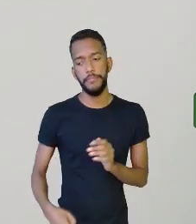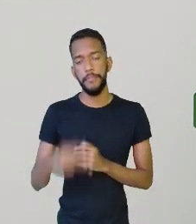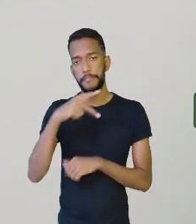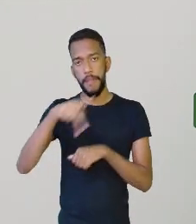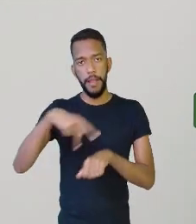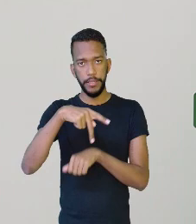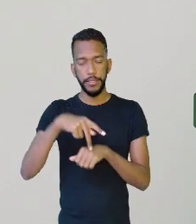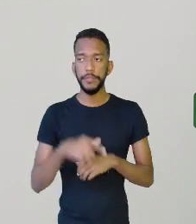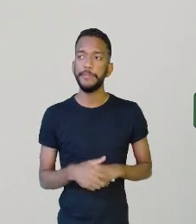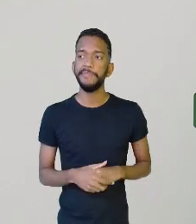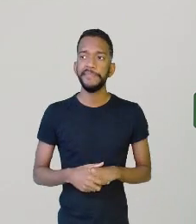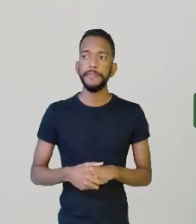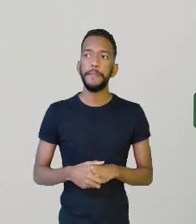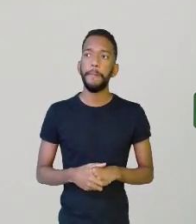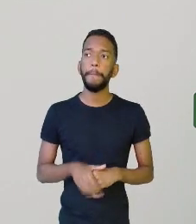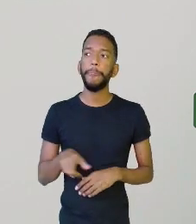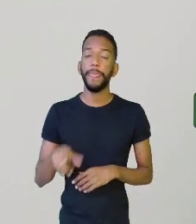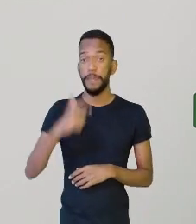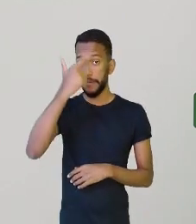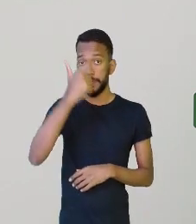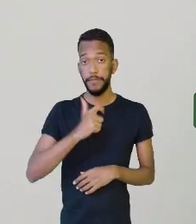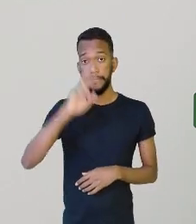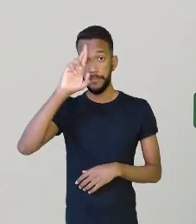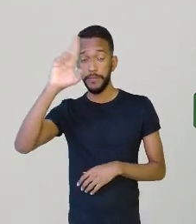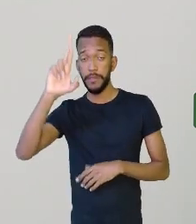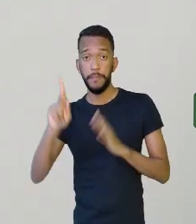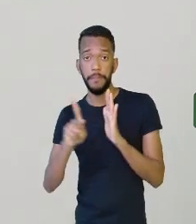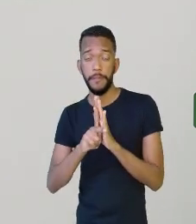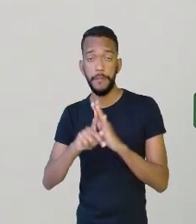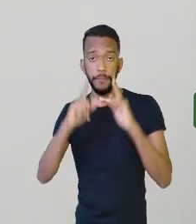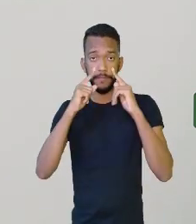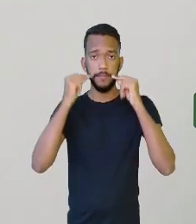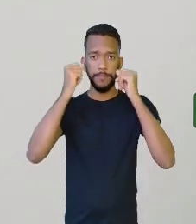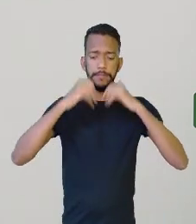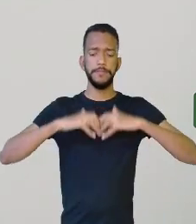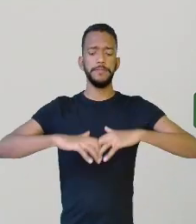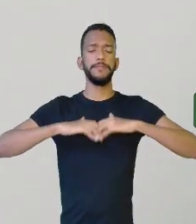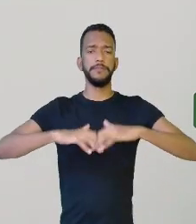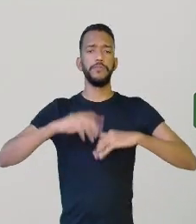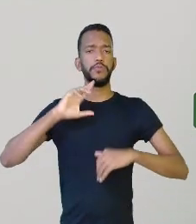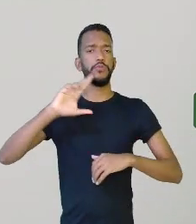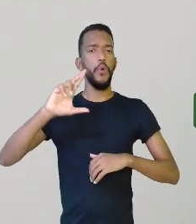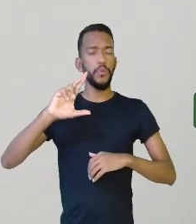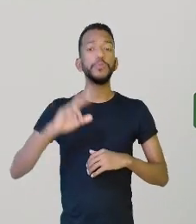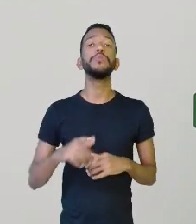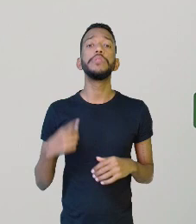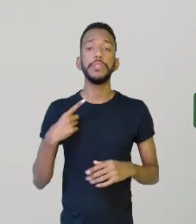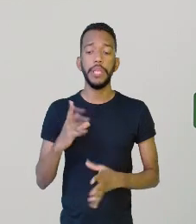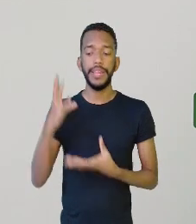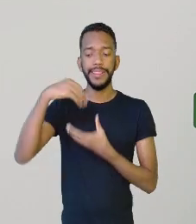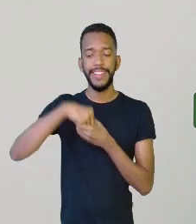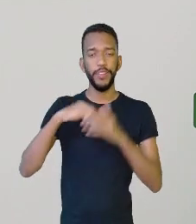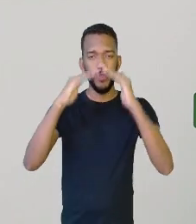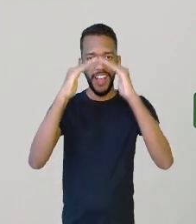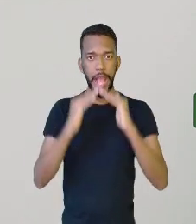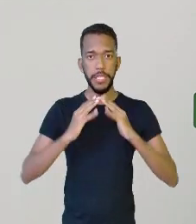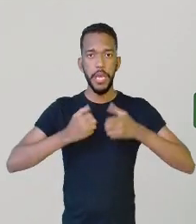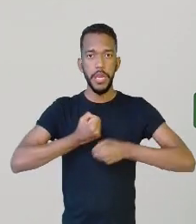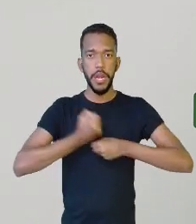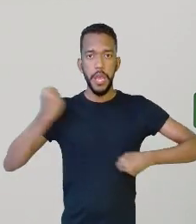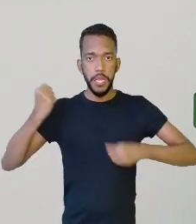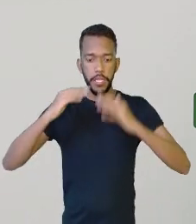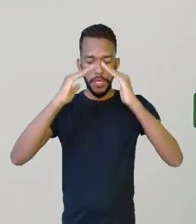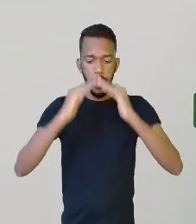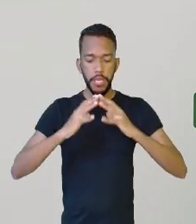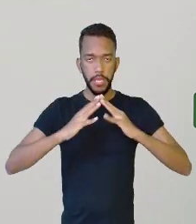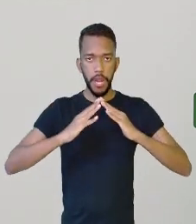nosso país. E essa figura do senhor de engenho nós temos ali dentro da Casa Grande. Se